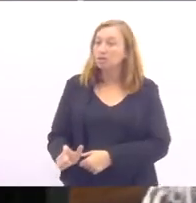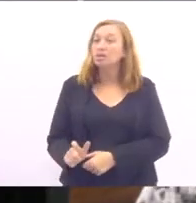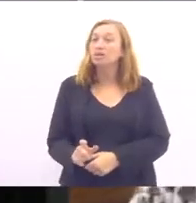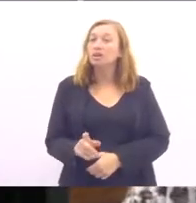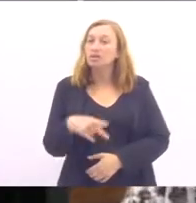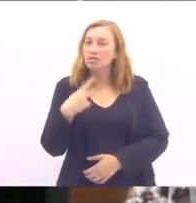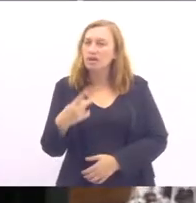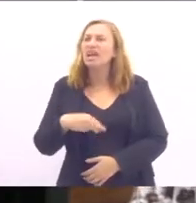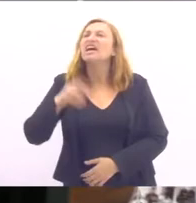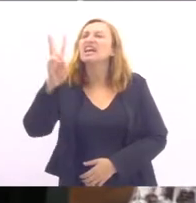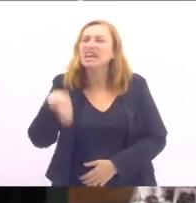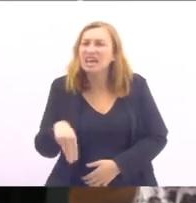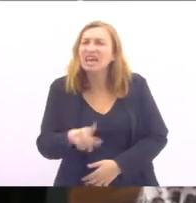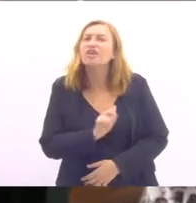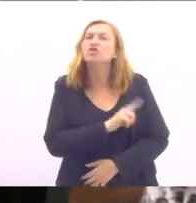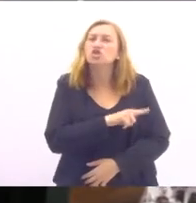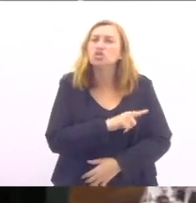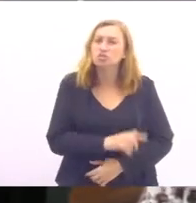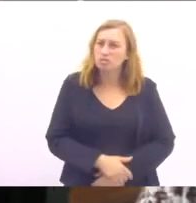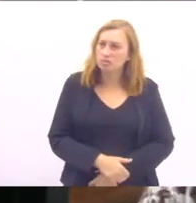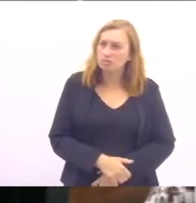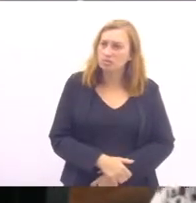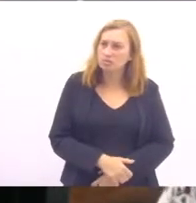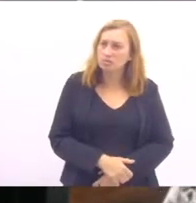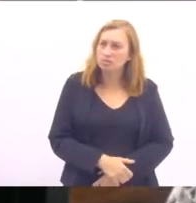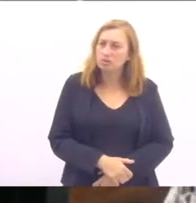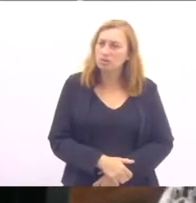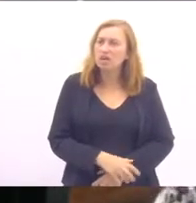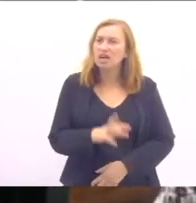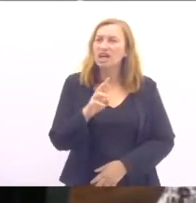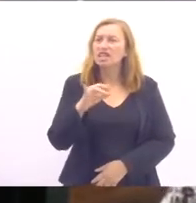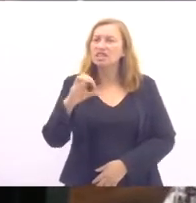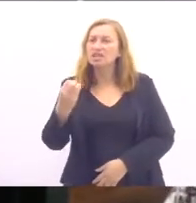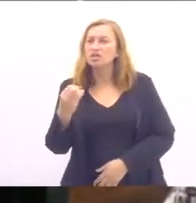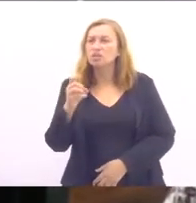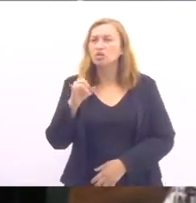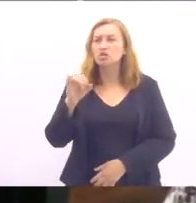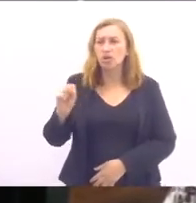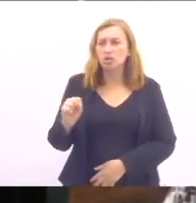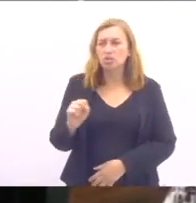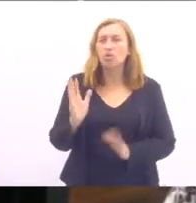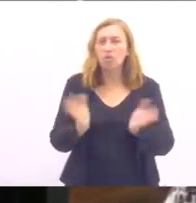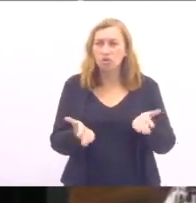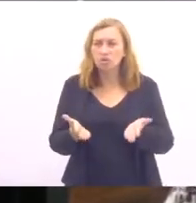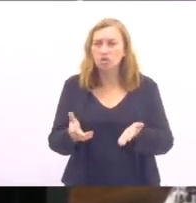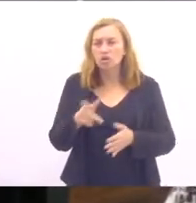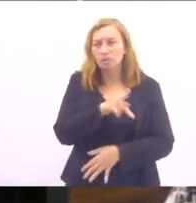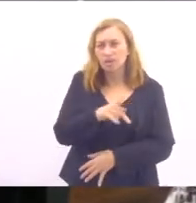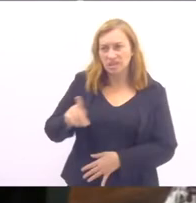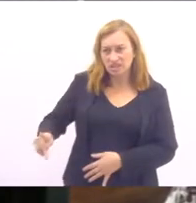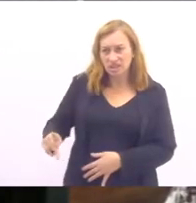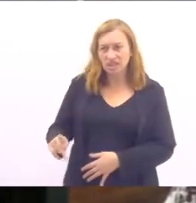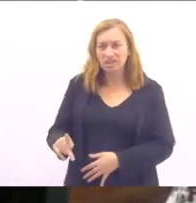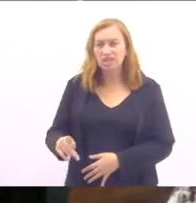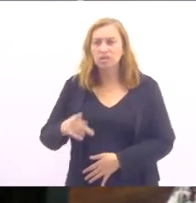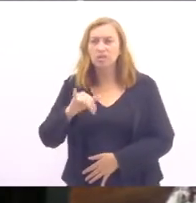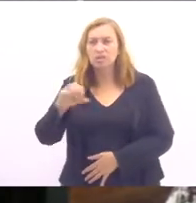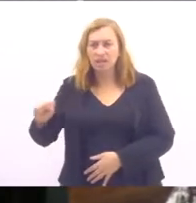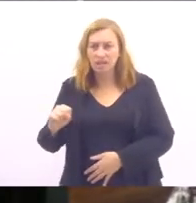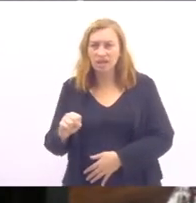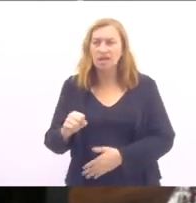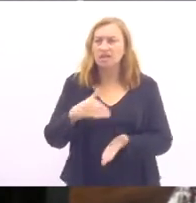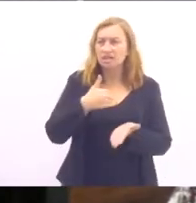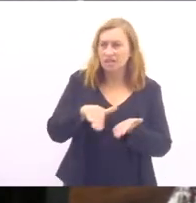questionamento. Quem é o gestor dos resíduos sólidos hoje? O presidente do INEA, o secretário da SEAS ou